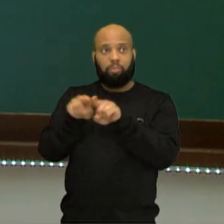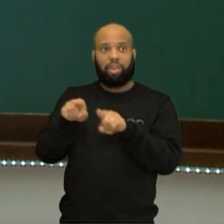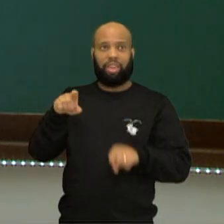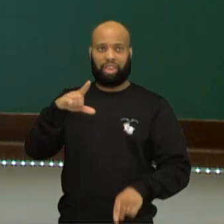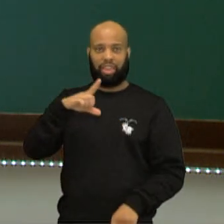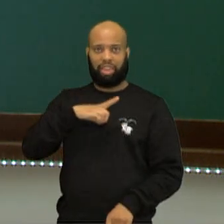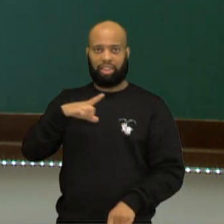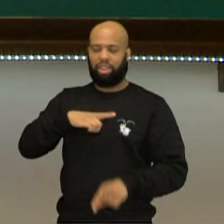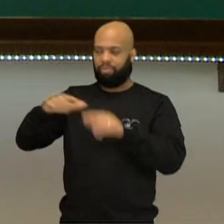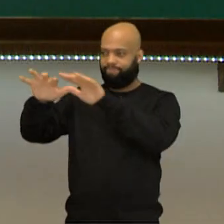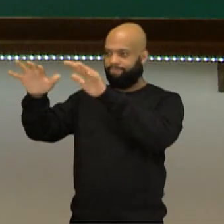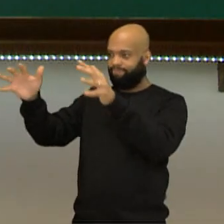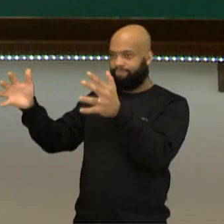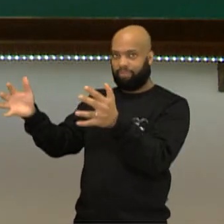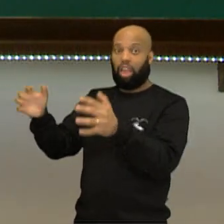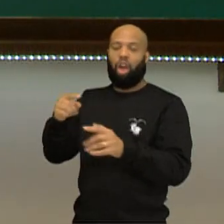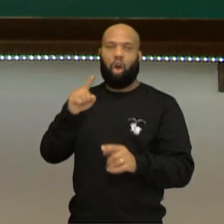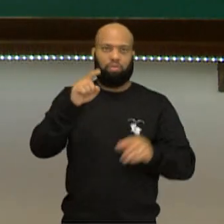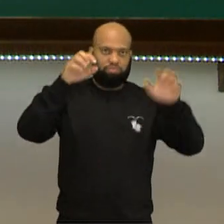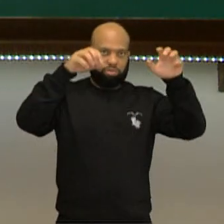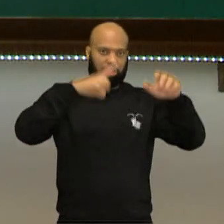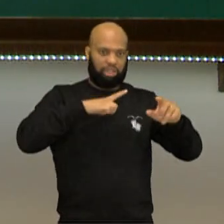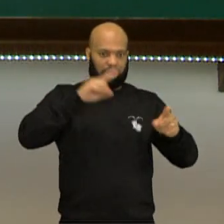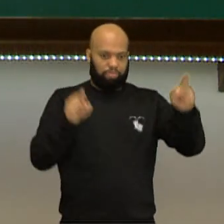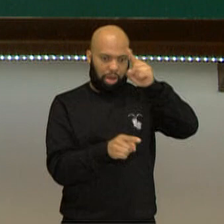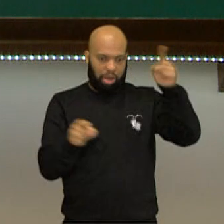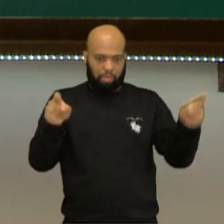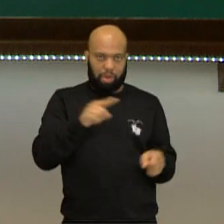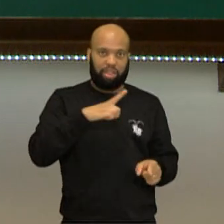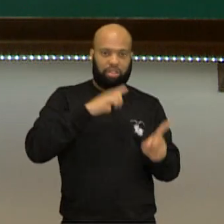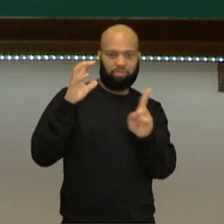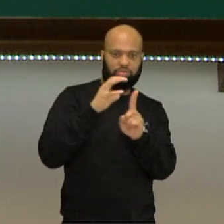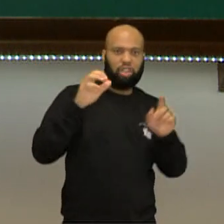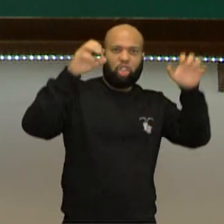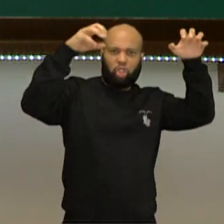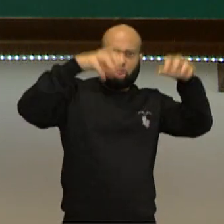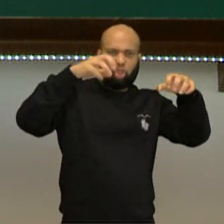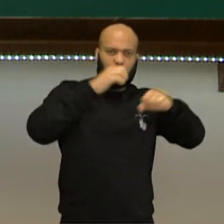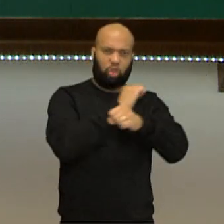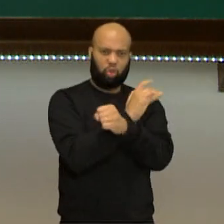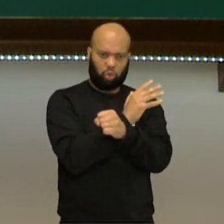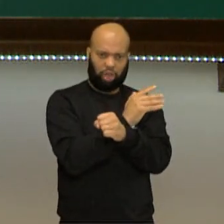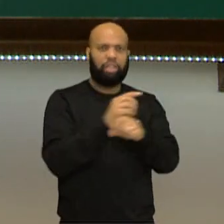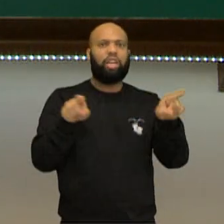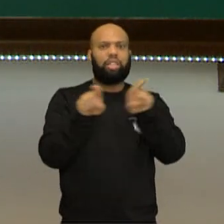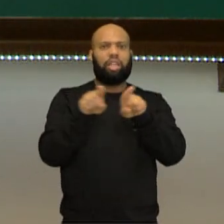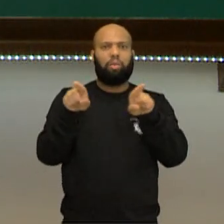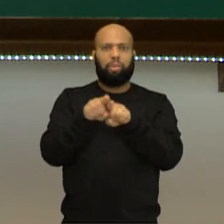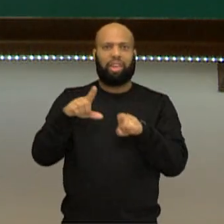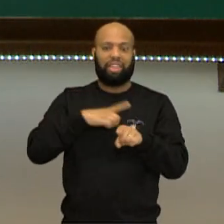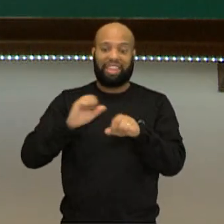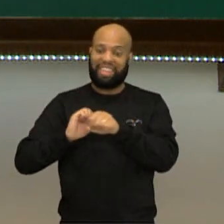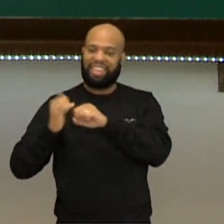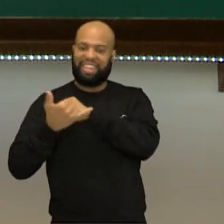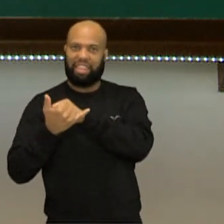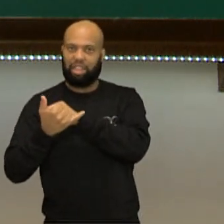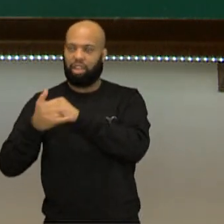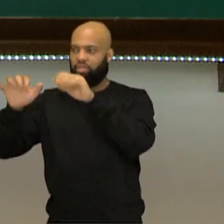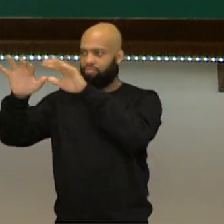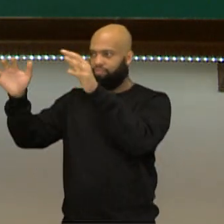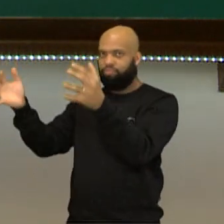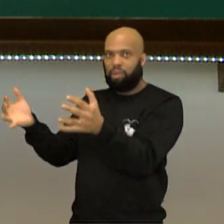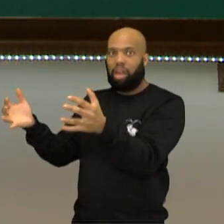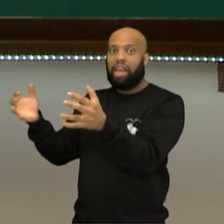pode resultar na chuva ácida em função dos poluentes que estão concentrados nessa camada da atmosfera, nós temos também as ilhas de calor, que